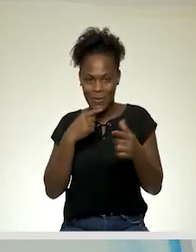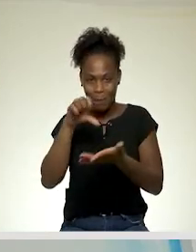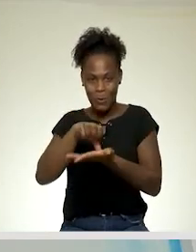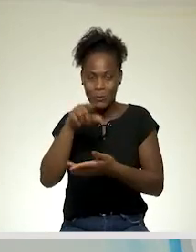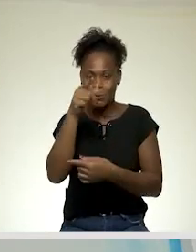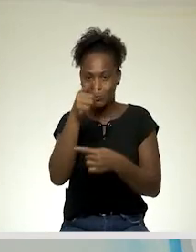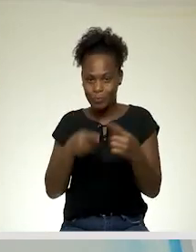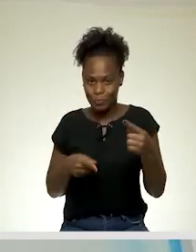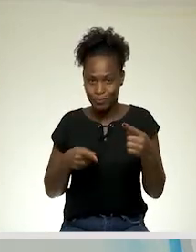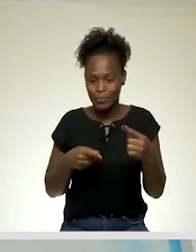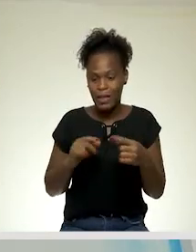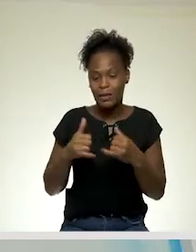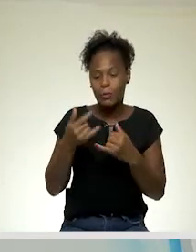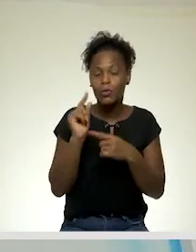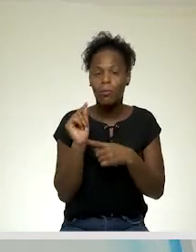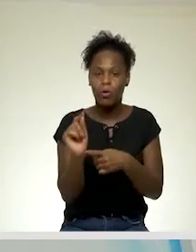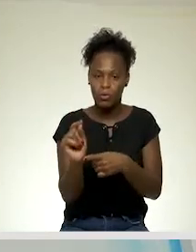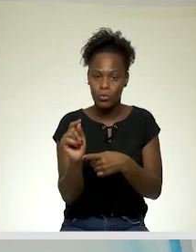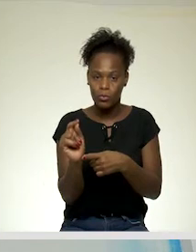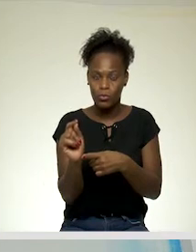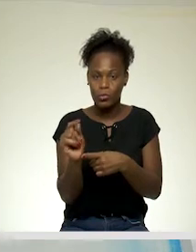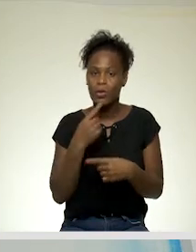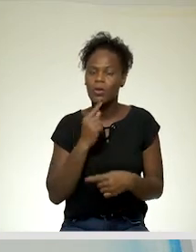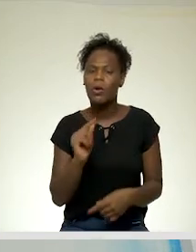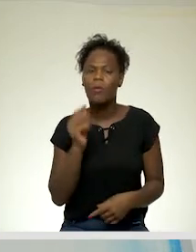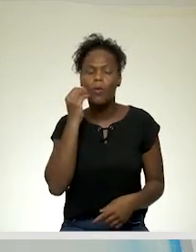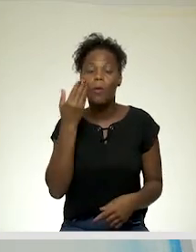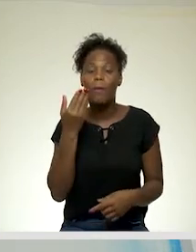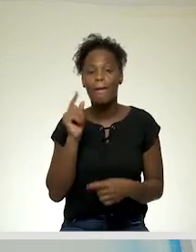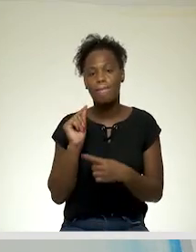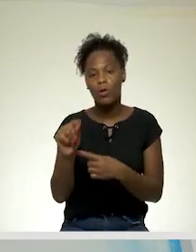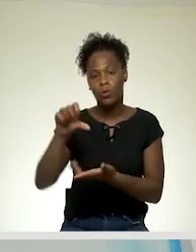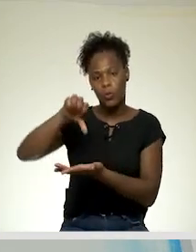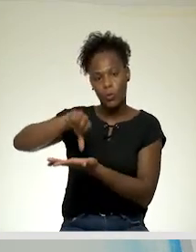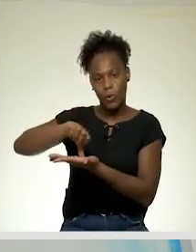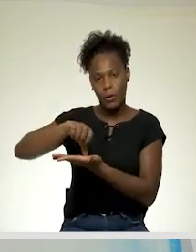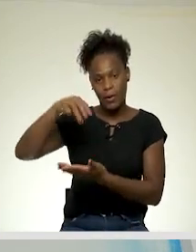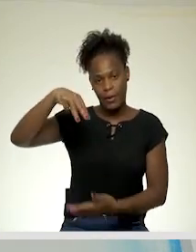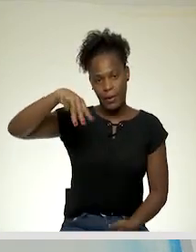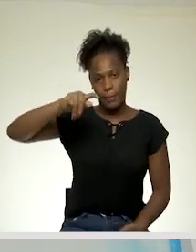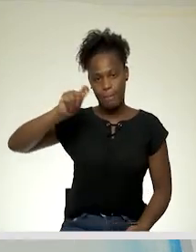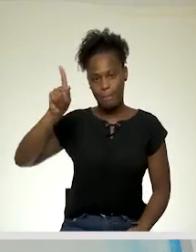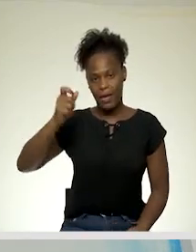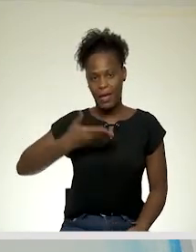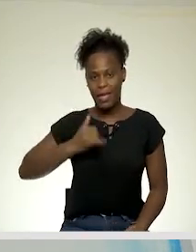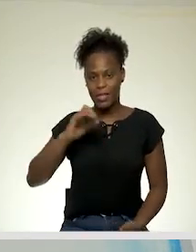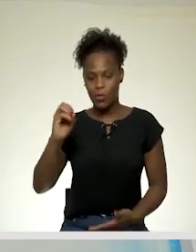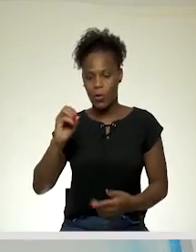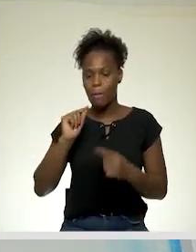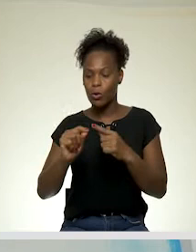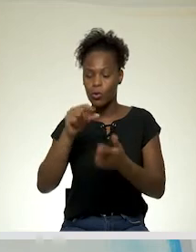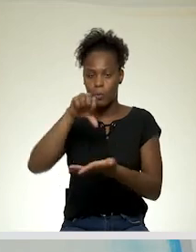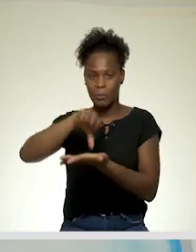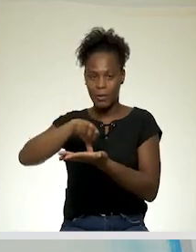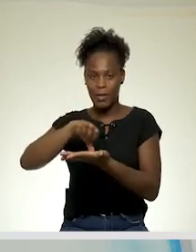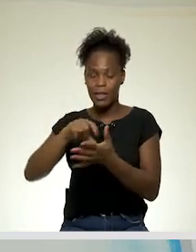Então, aqui nesse ponto, chamamos o quê? Ponto médio. Esse ponto médio nós unimos com o